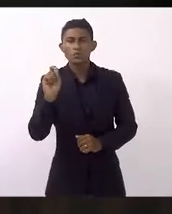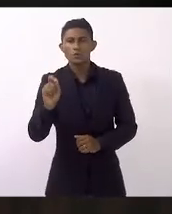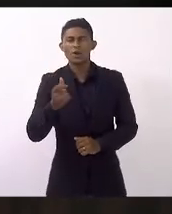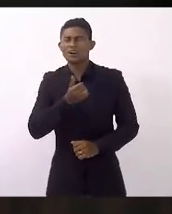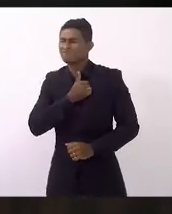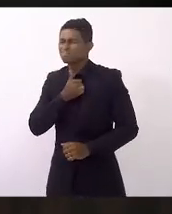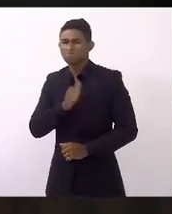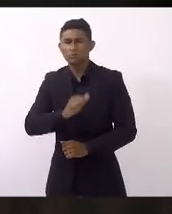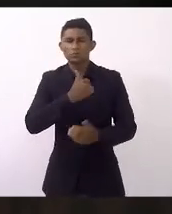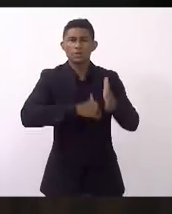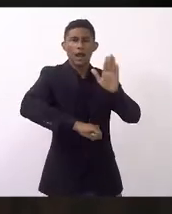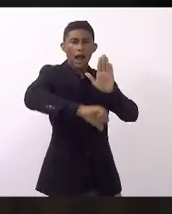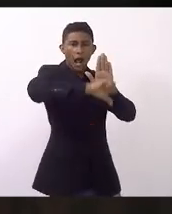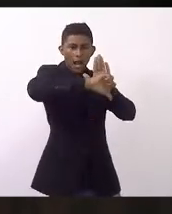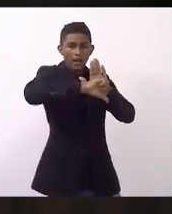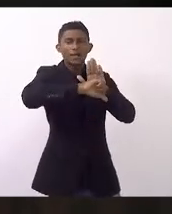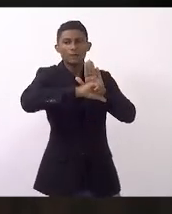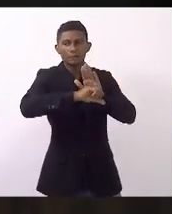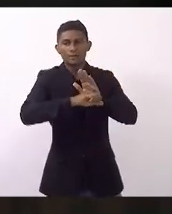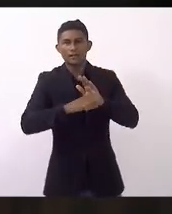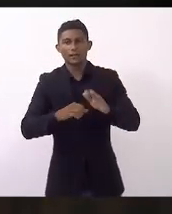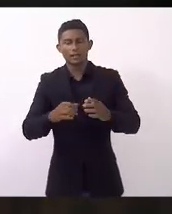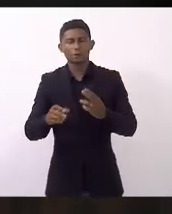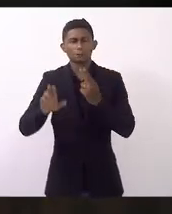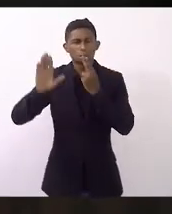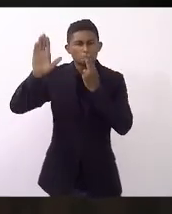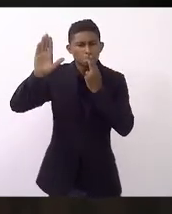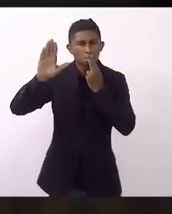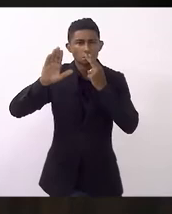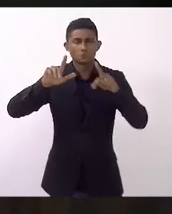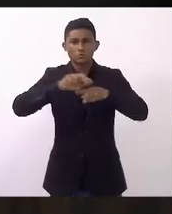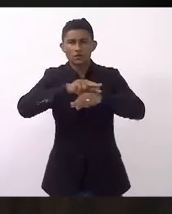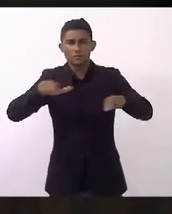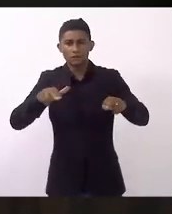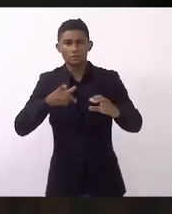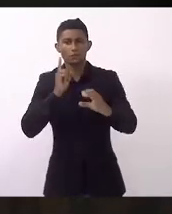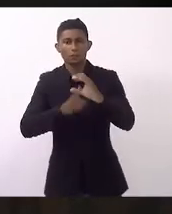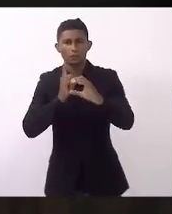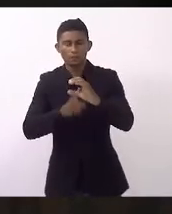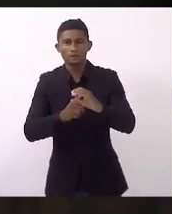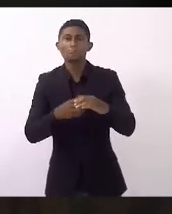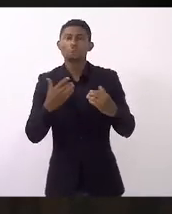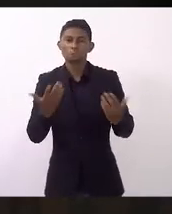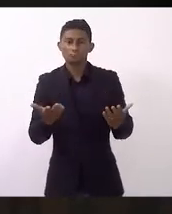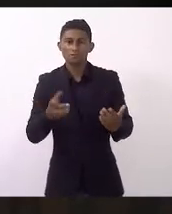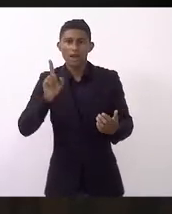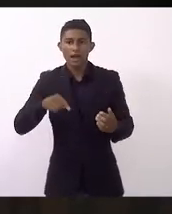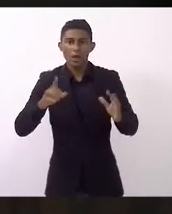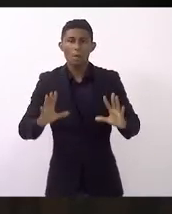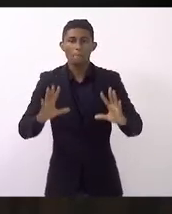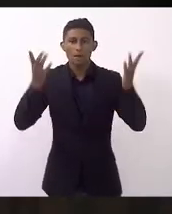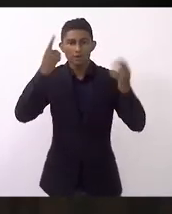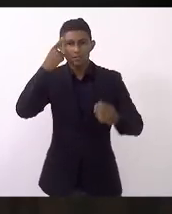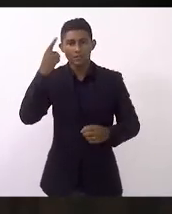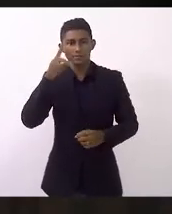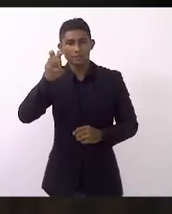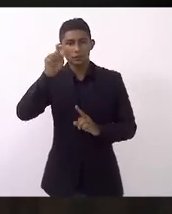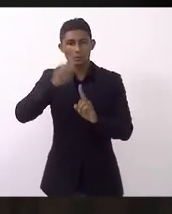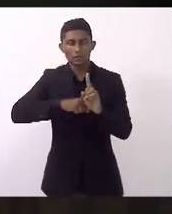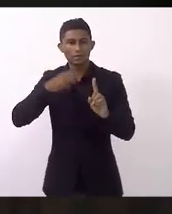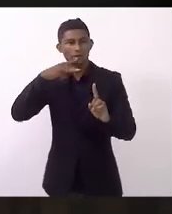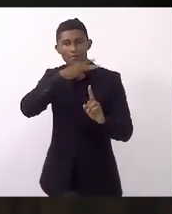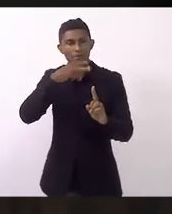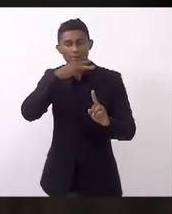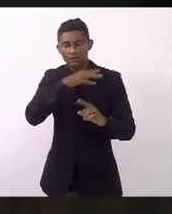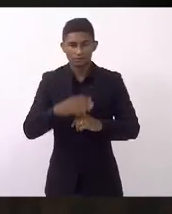crimes praticados nos regimes fascistas, nazistas e comunistas, a ser comemorado anualmente no dia 5 de março. Pendente de